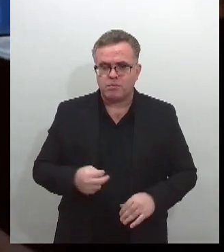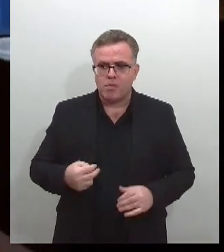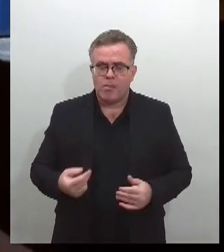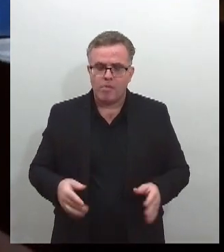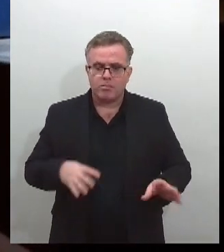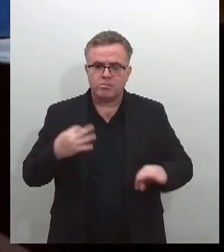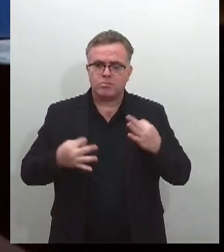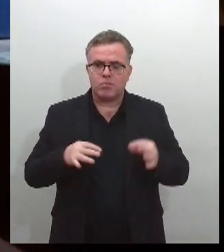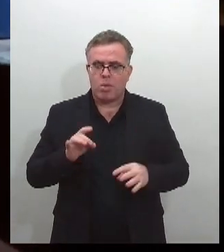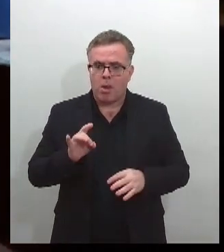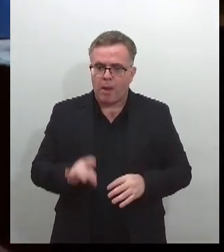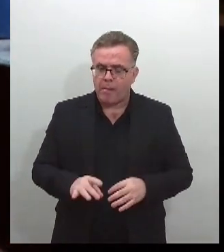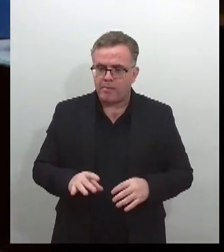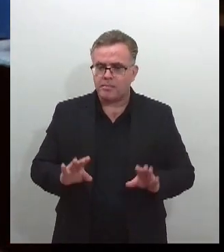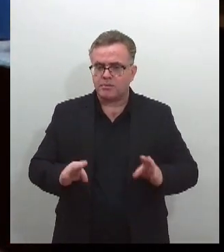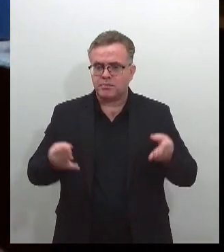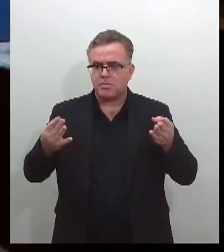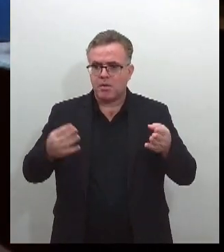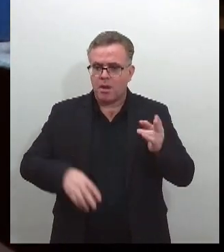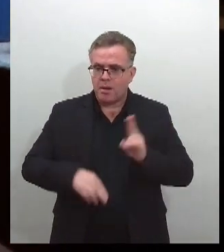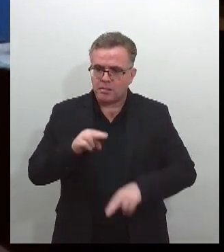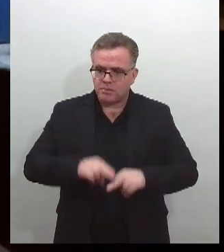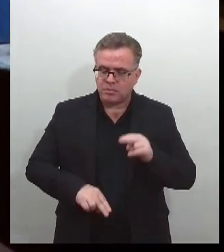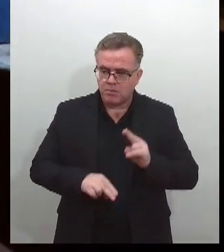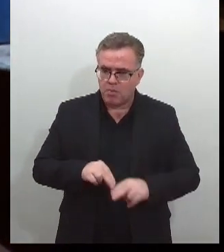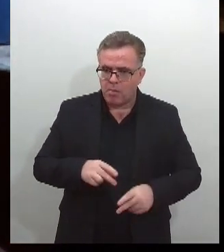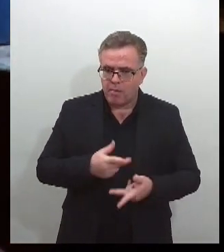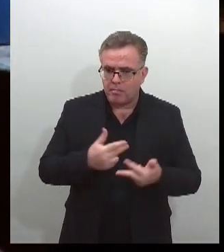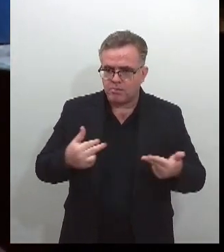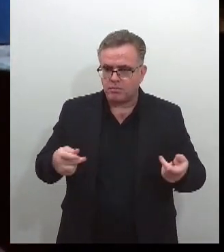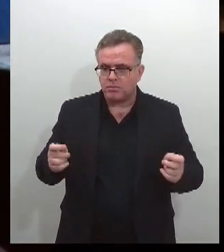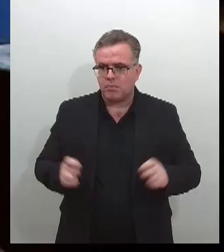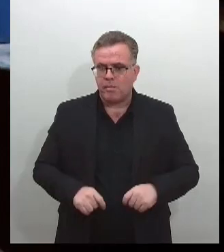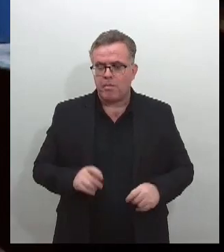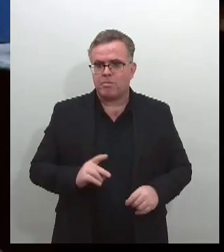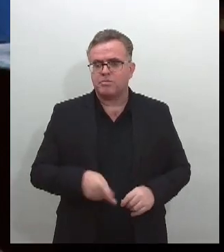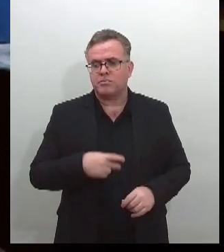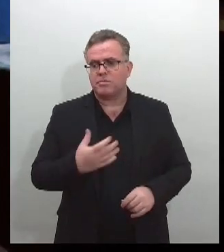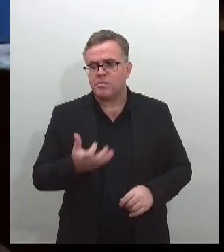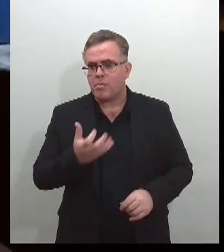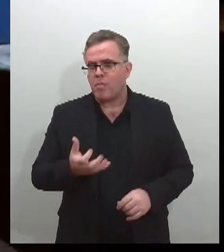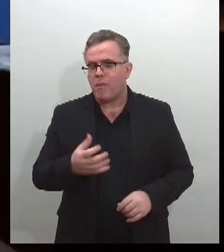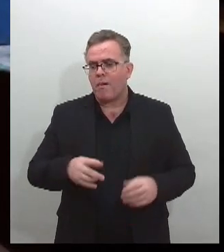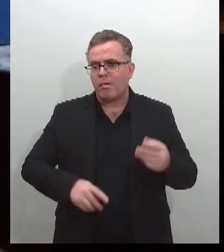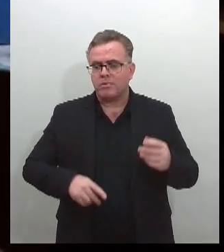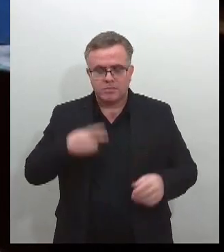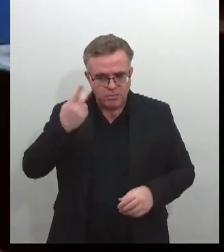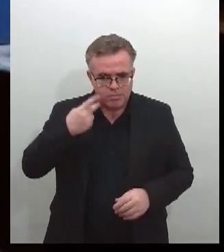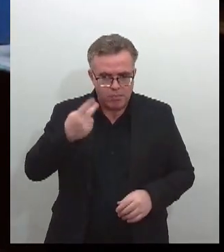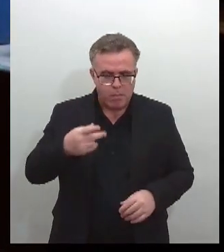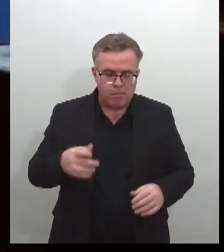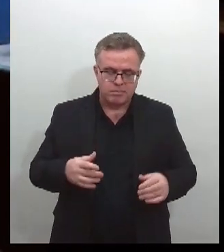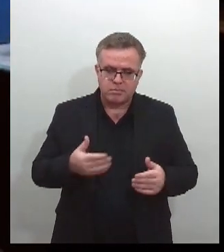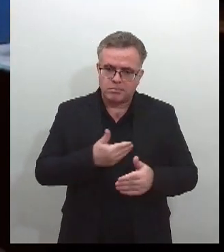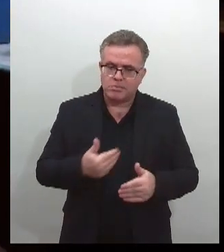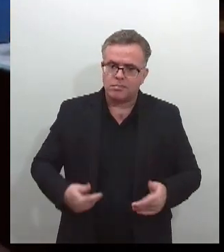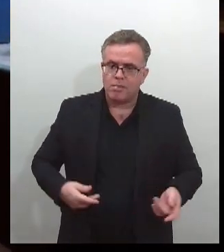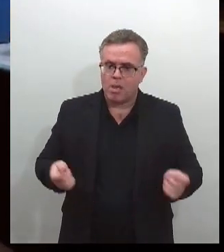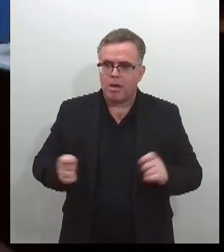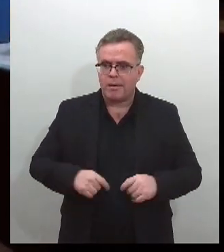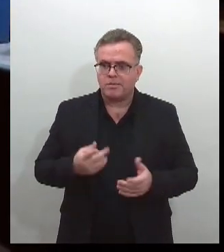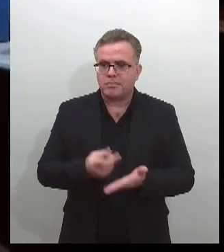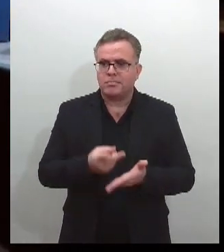festejos juninos, não apenas por sermos o país do forró, mas porque a gente tem criado uma política pública consistente para que a gente possa gerar muito emprego e